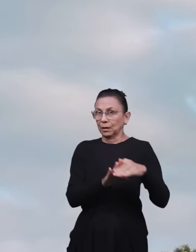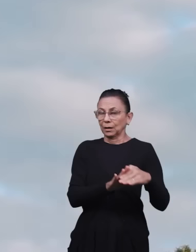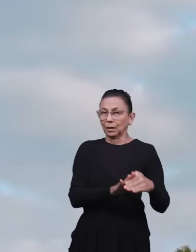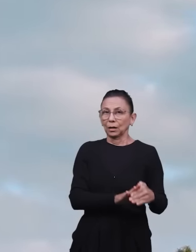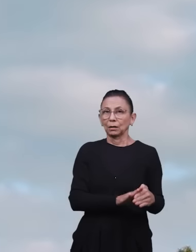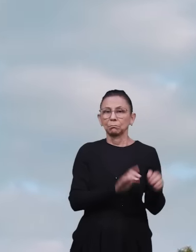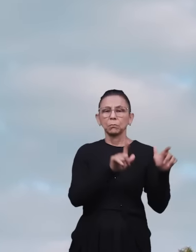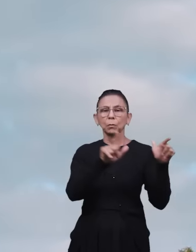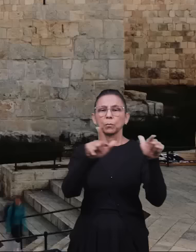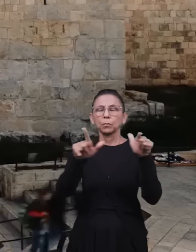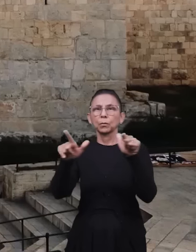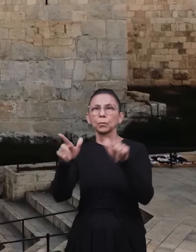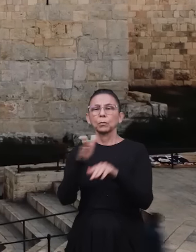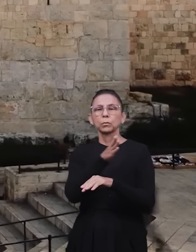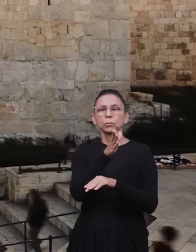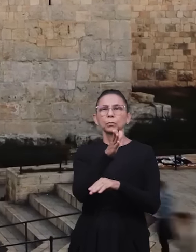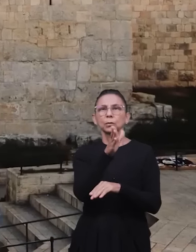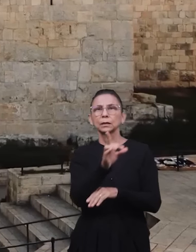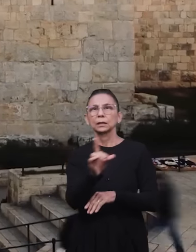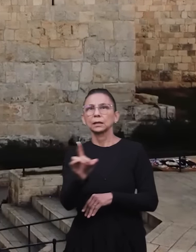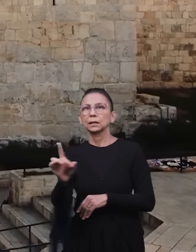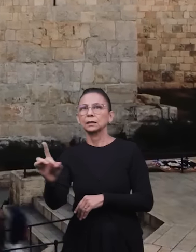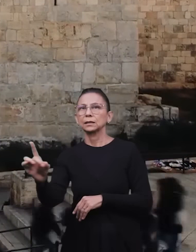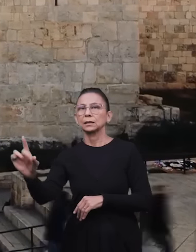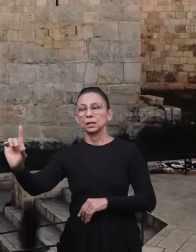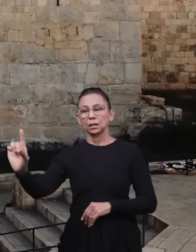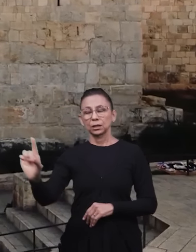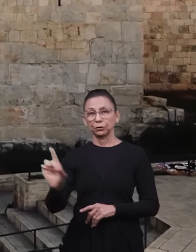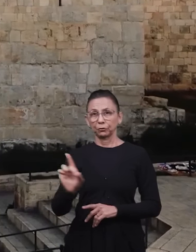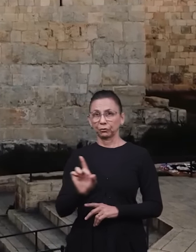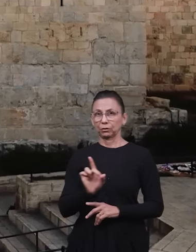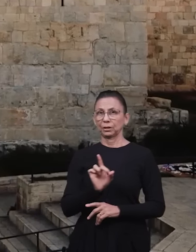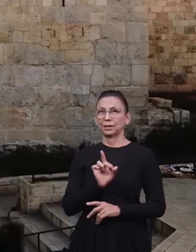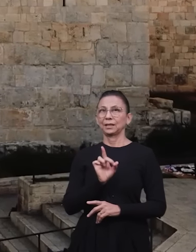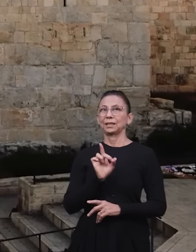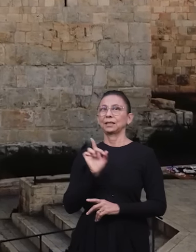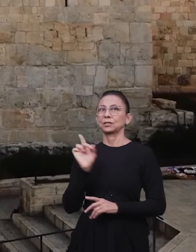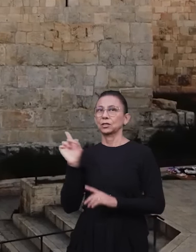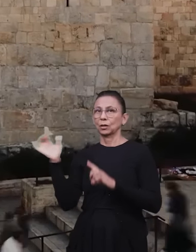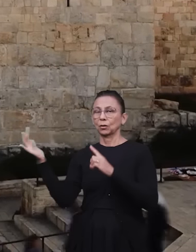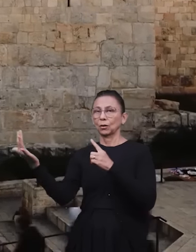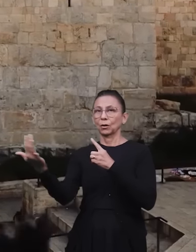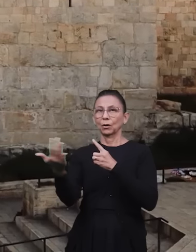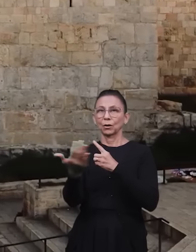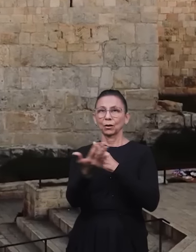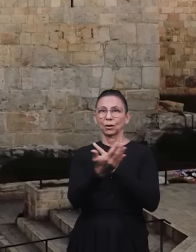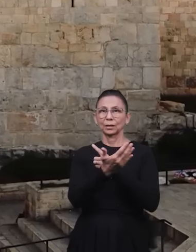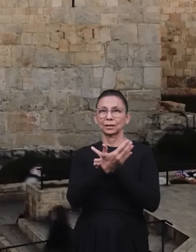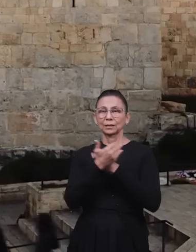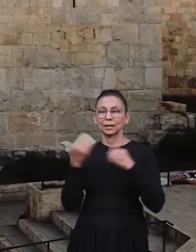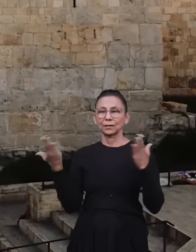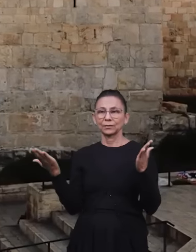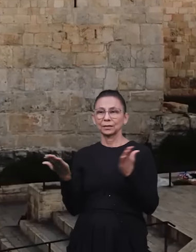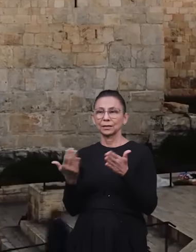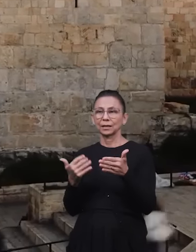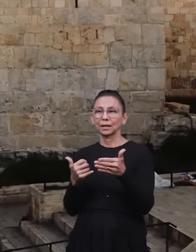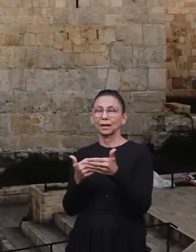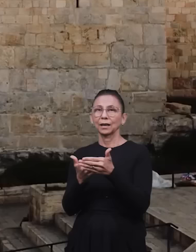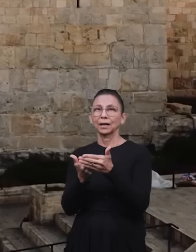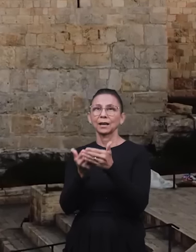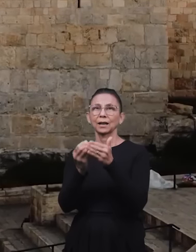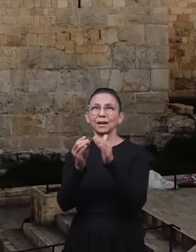de todo mal. Tua entrada e saída, desde